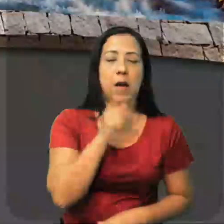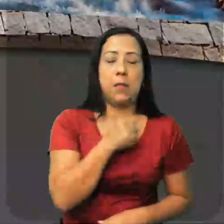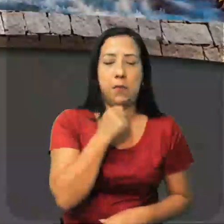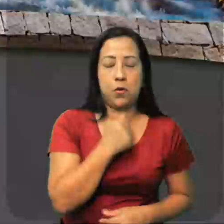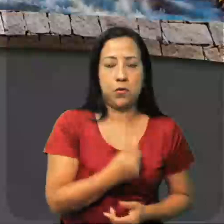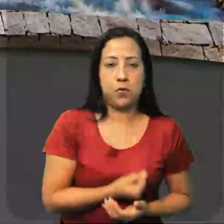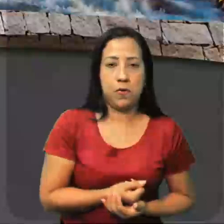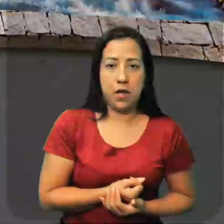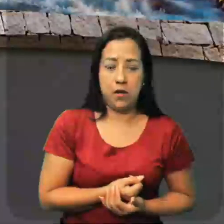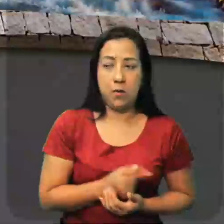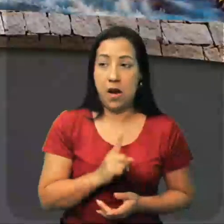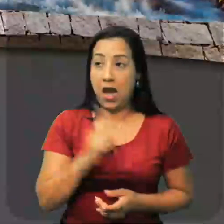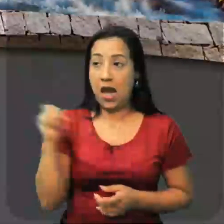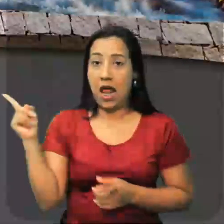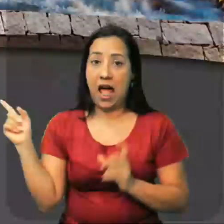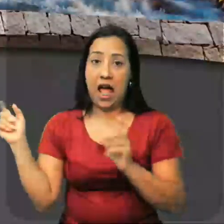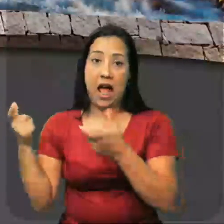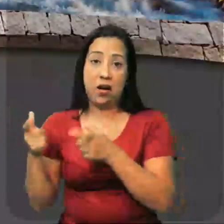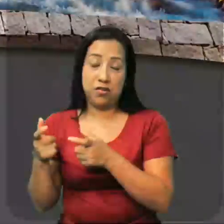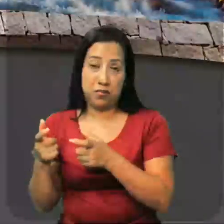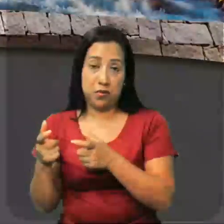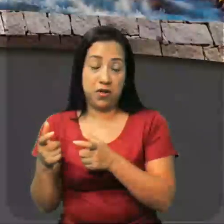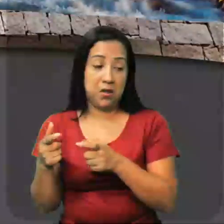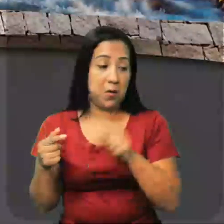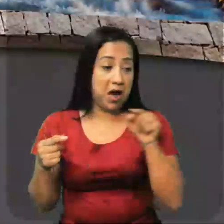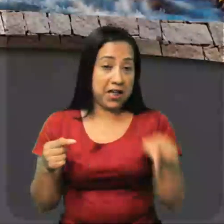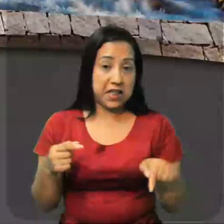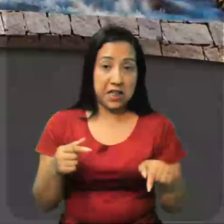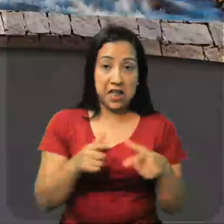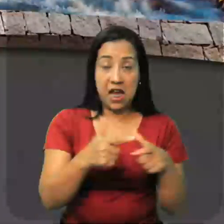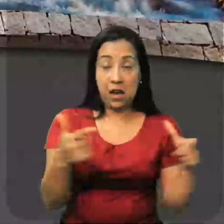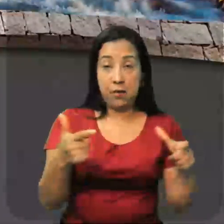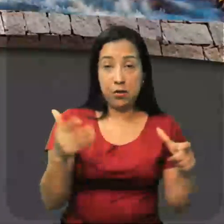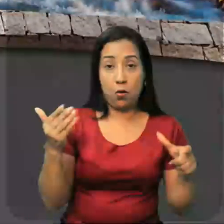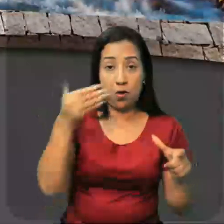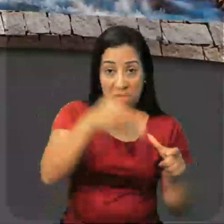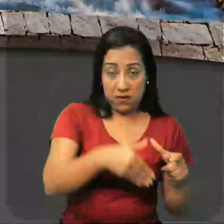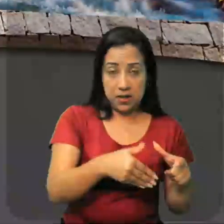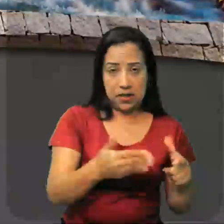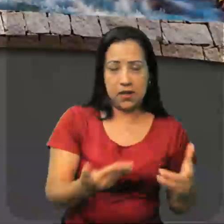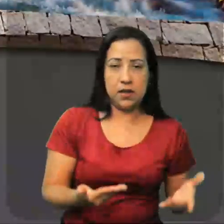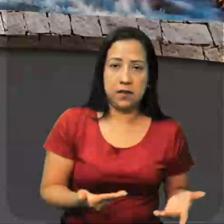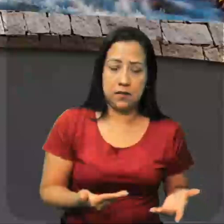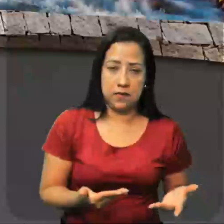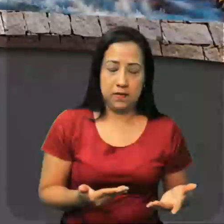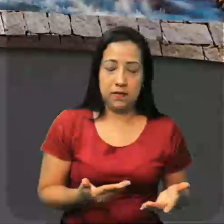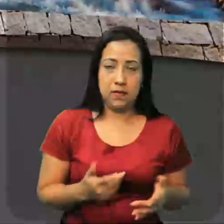Se uma região tem mais saída do que entrada, isso vai ser